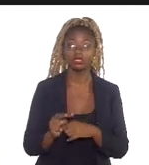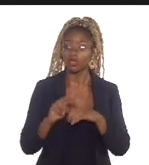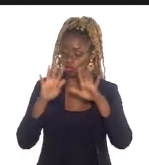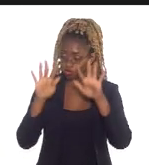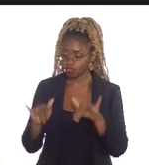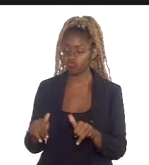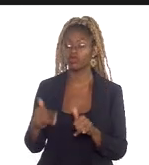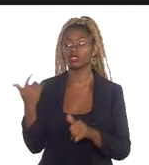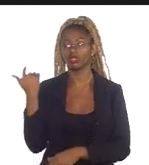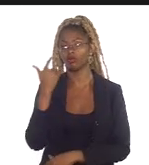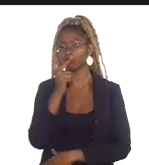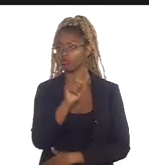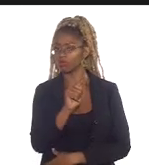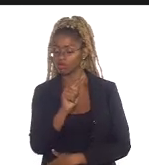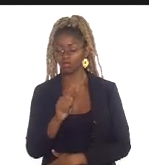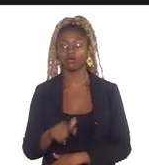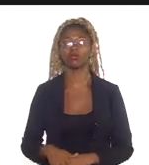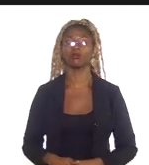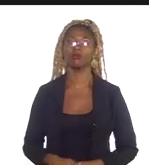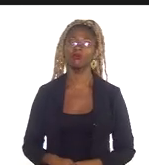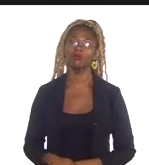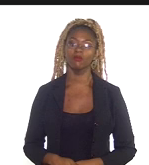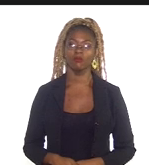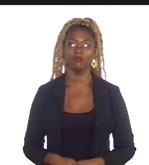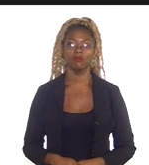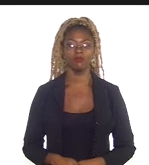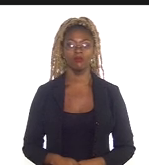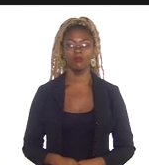sejam cobrados e distribuídos.